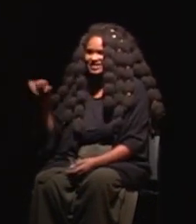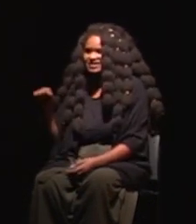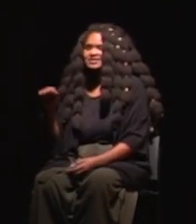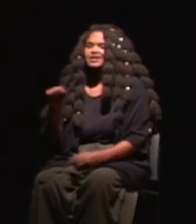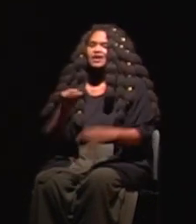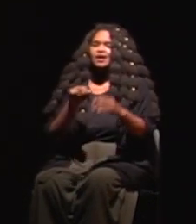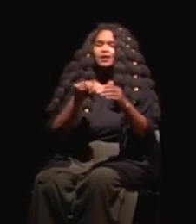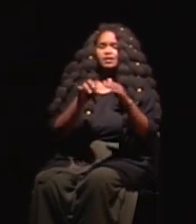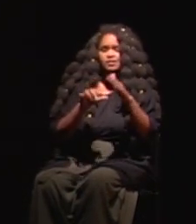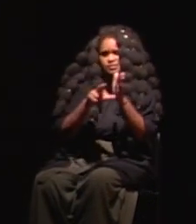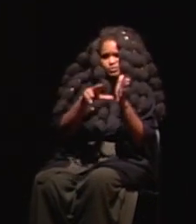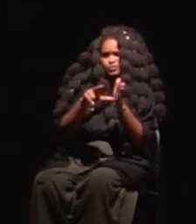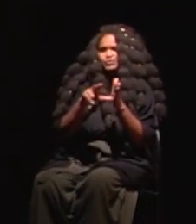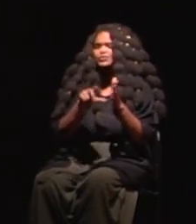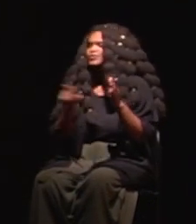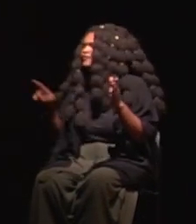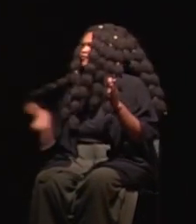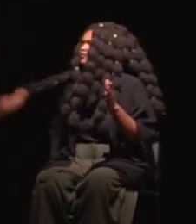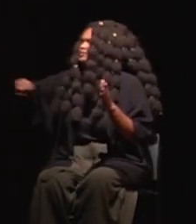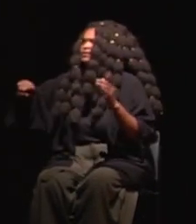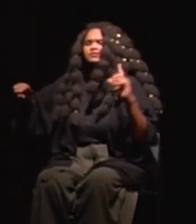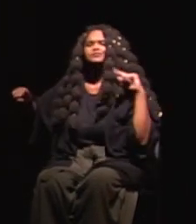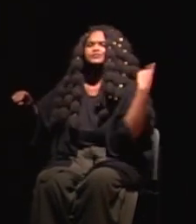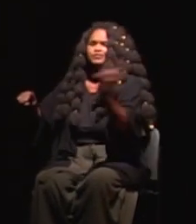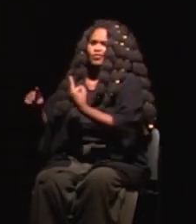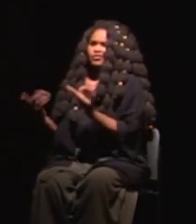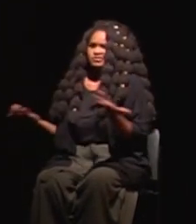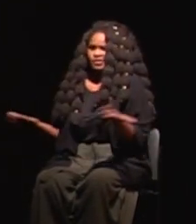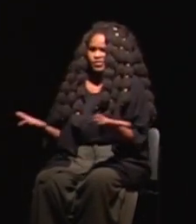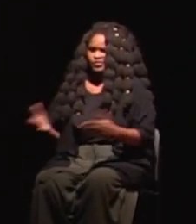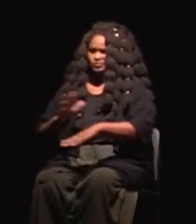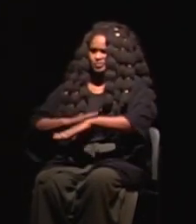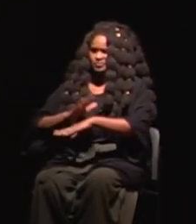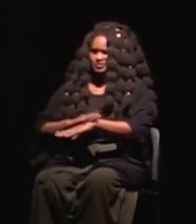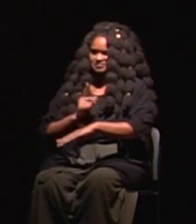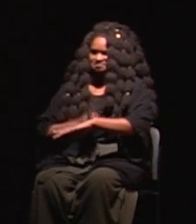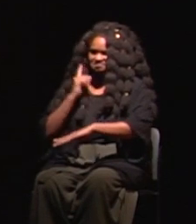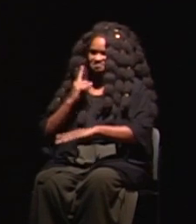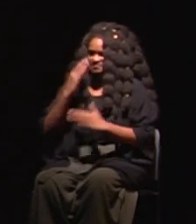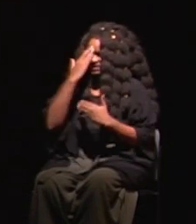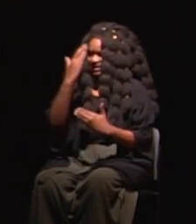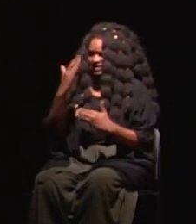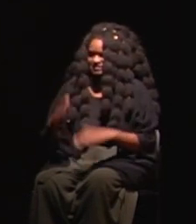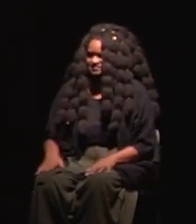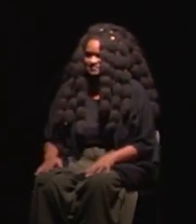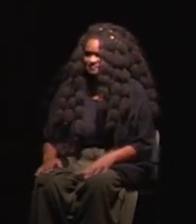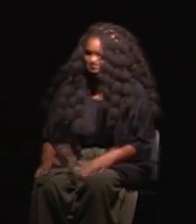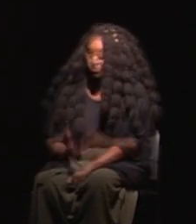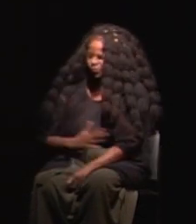Instituto, e vocês e nós, neste momento. Muito obrigada.